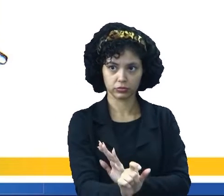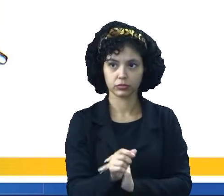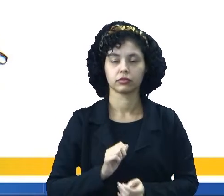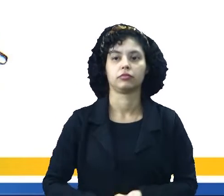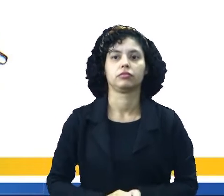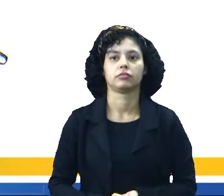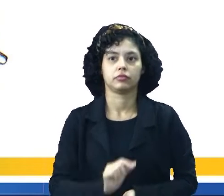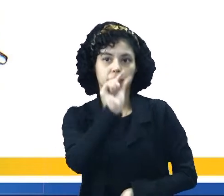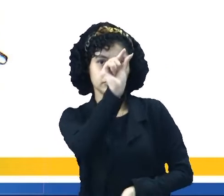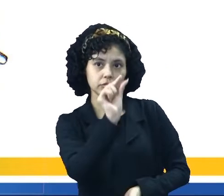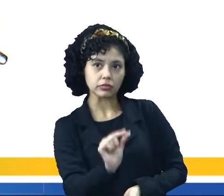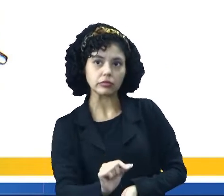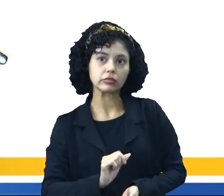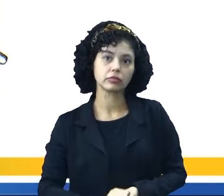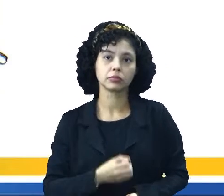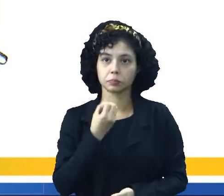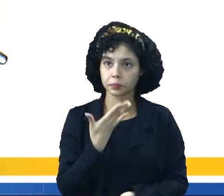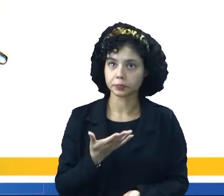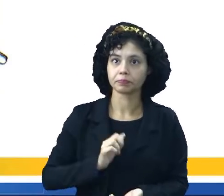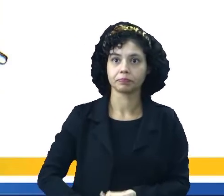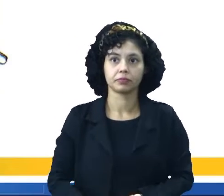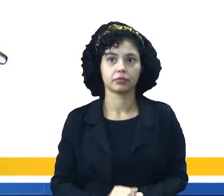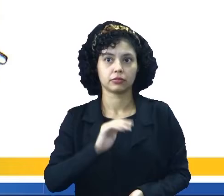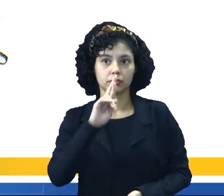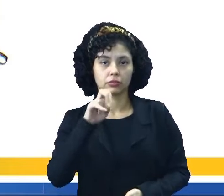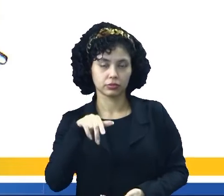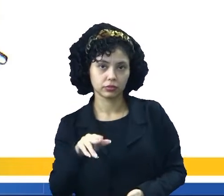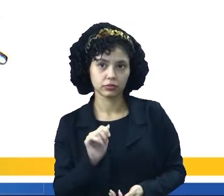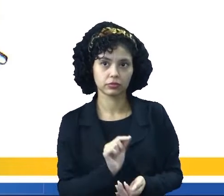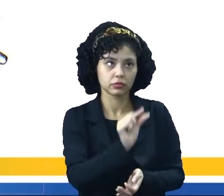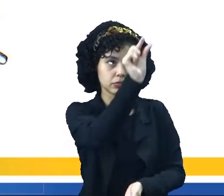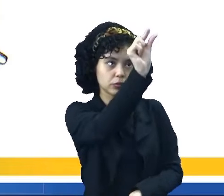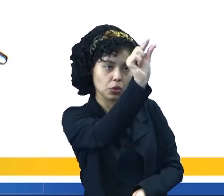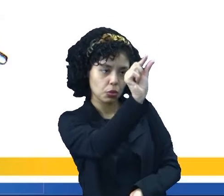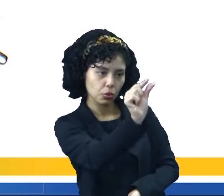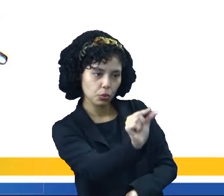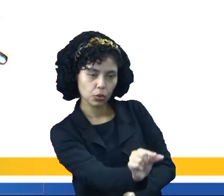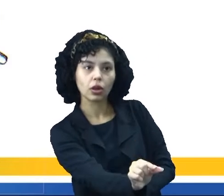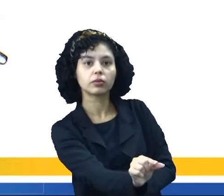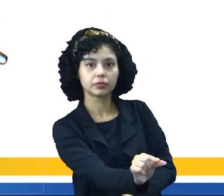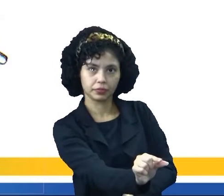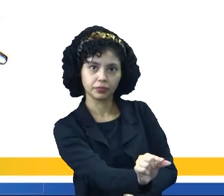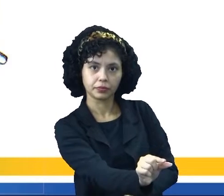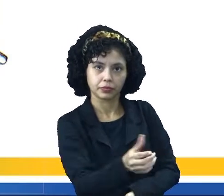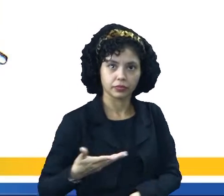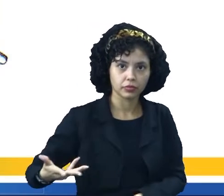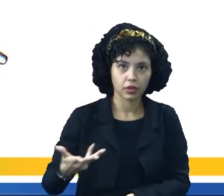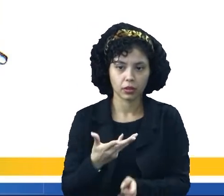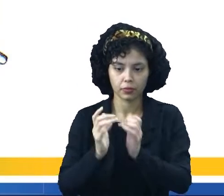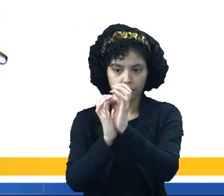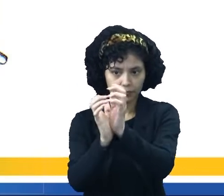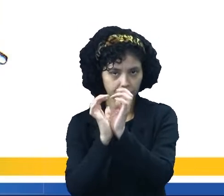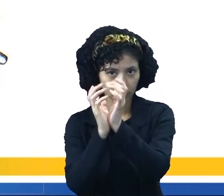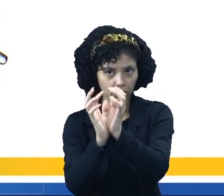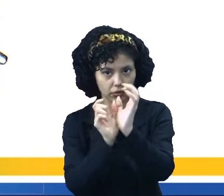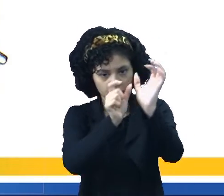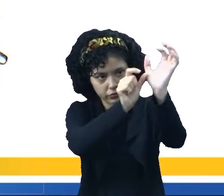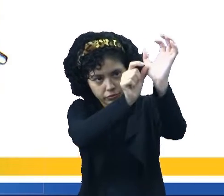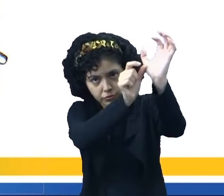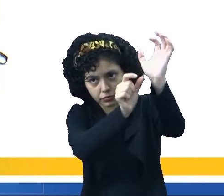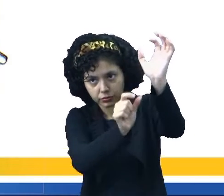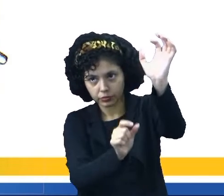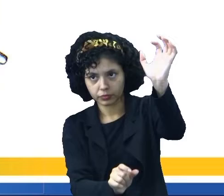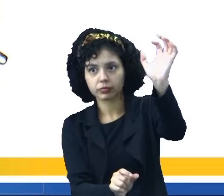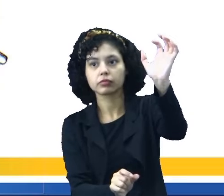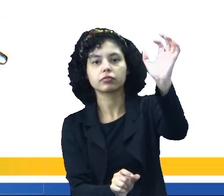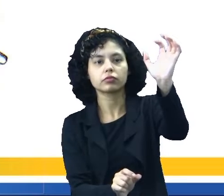Bom, a medula espinhal, que é também chamada de RAC, ela é um cordão cilíndrico que parte da base do crânio, do encéfalo, e percorre